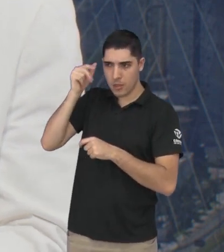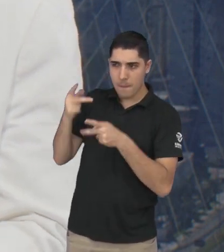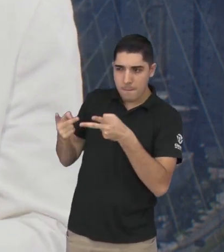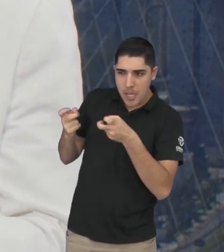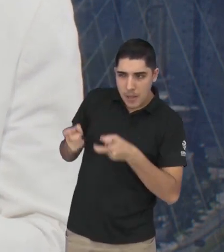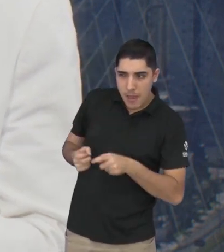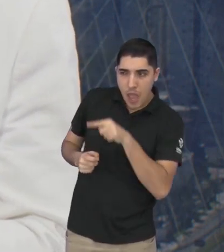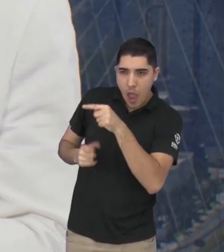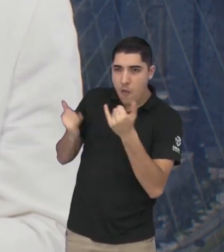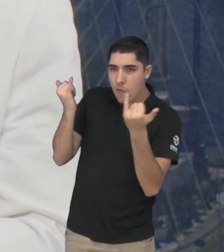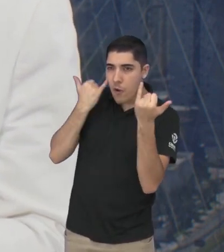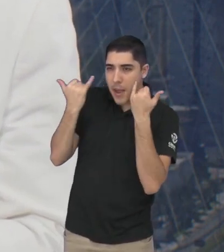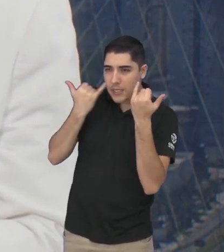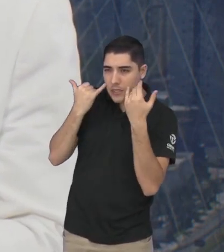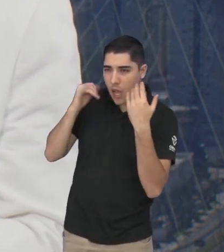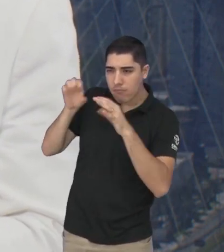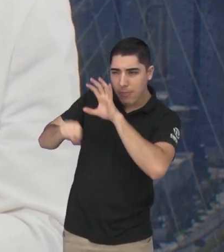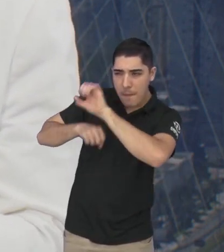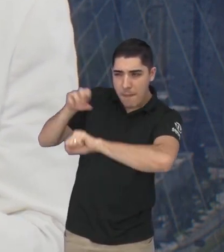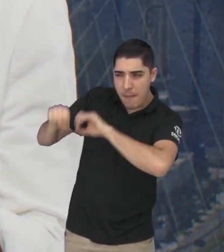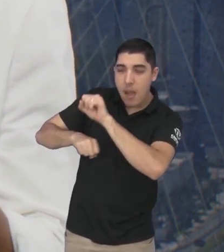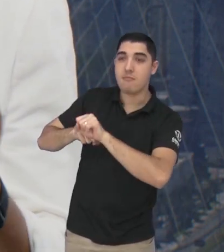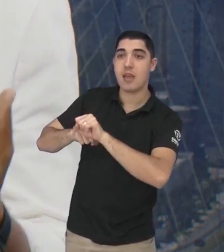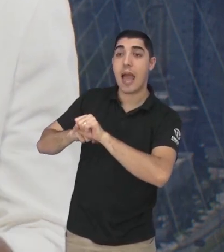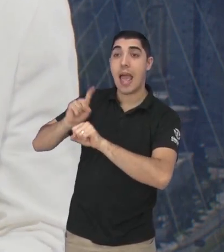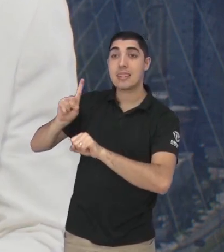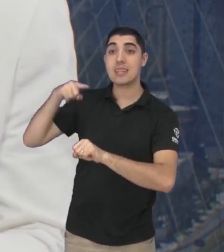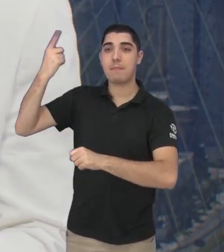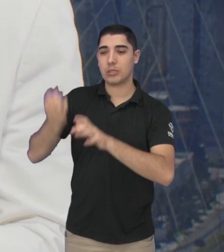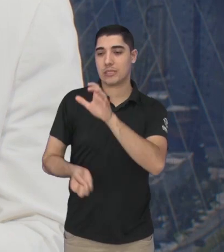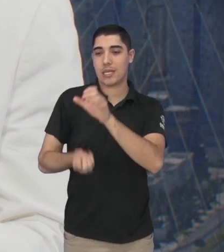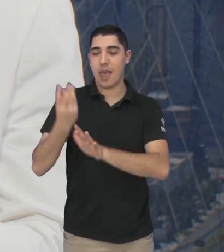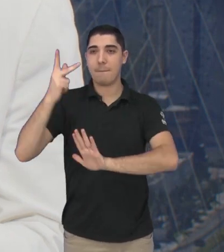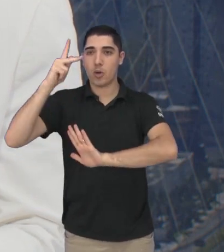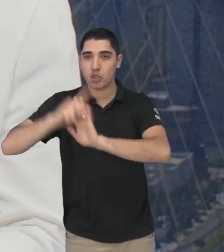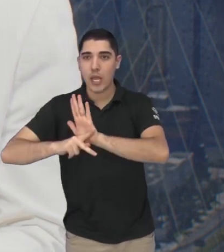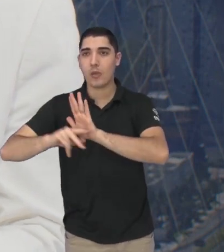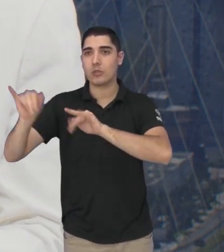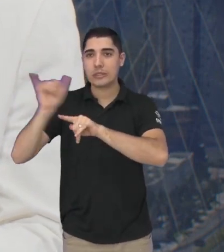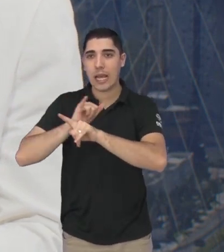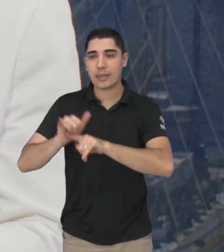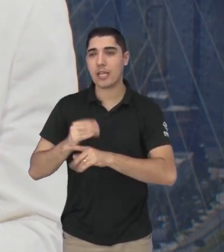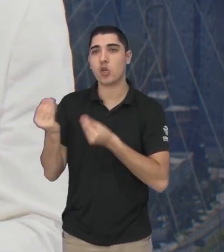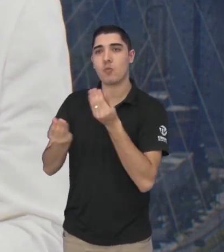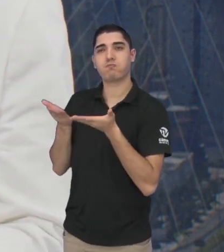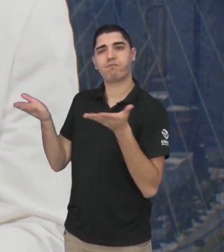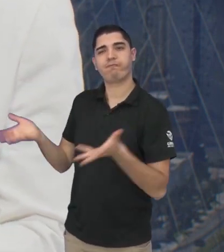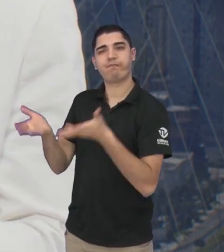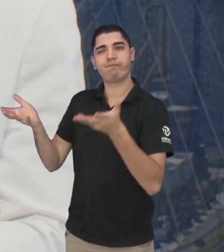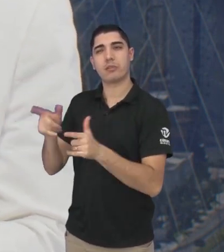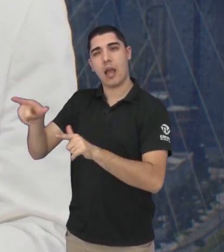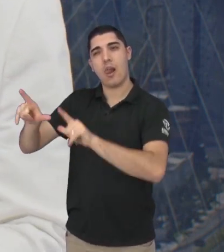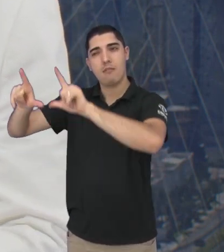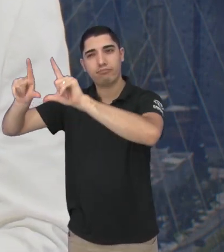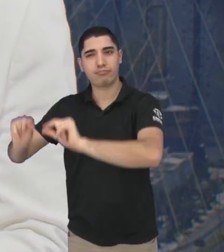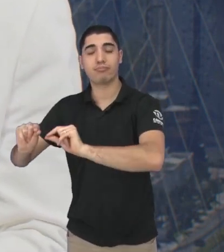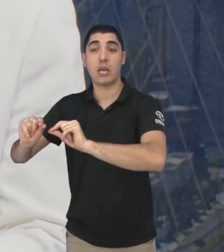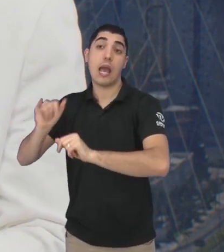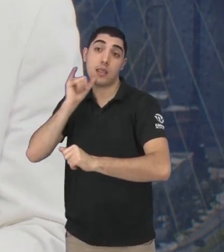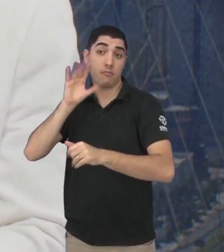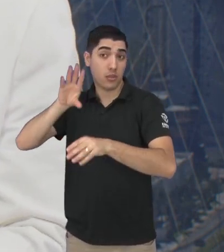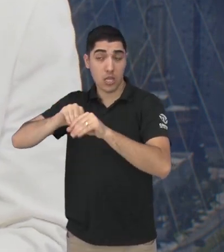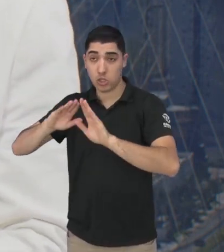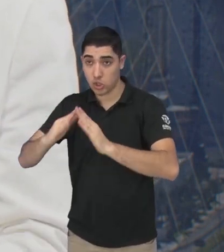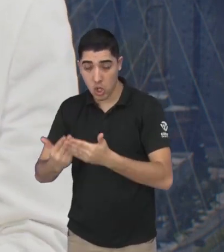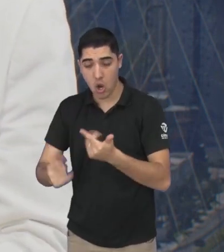os 12 setores dentro daquela comunidade que vai nos ajudar nessa questão da prevenção. Aí a gente está falando da saúde, está falando das escolas,